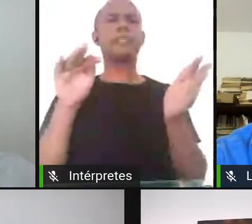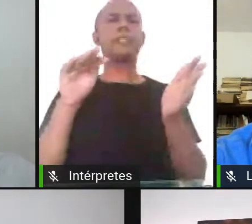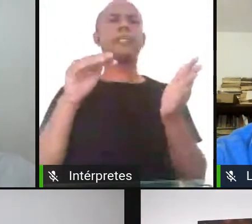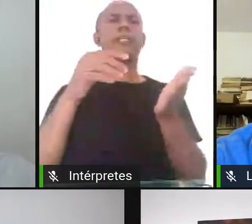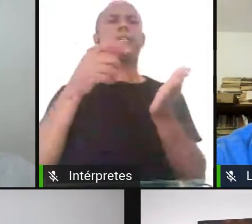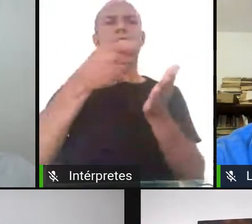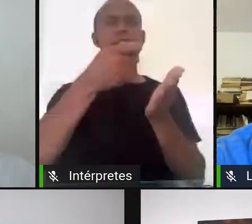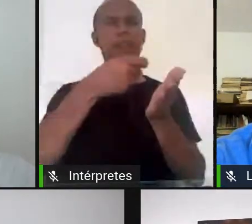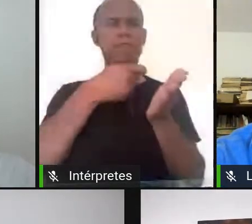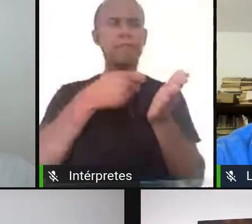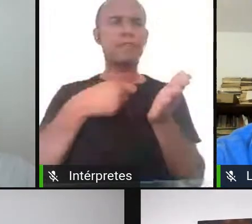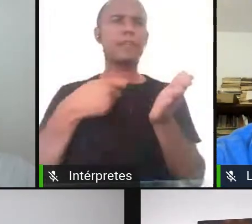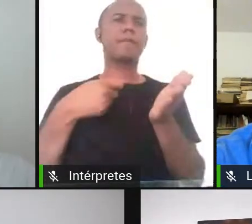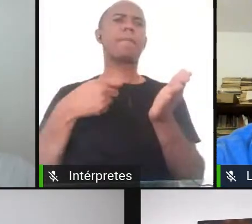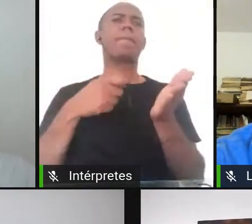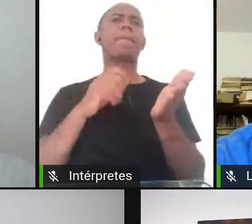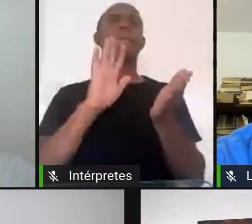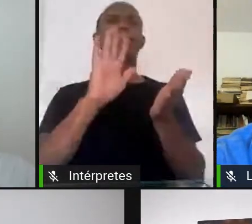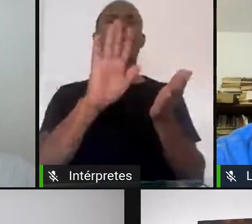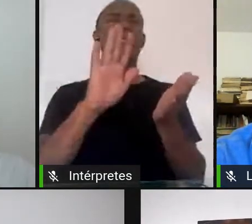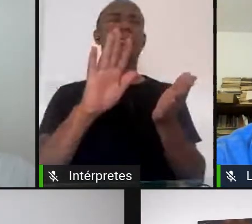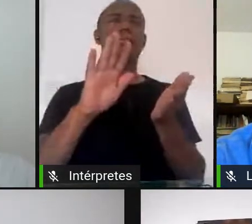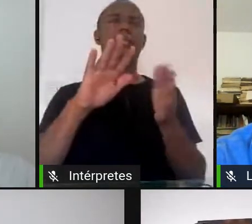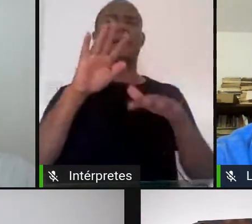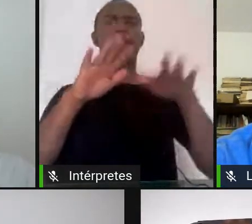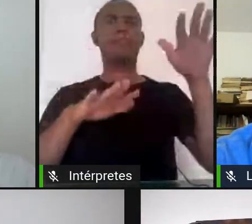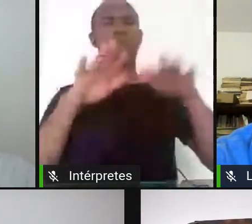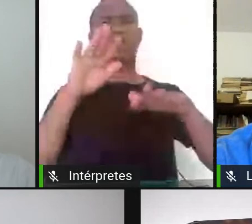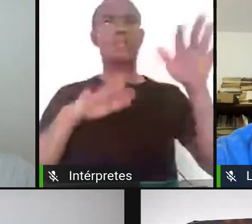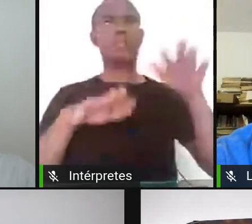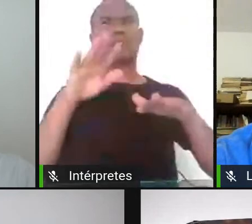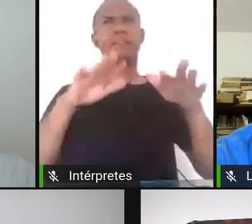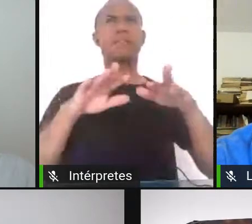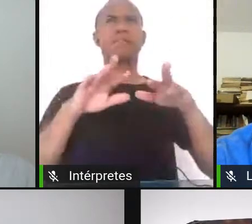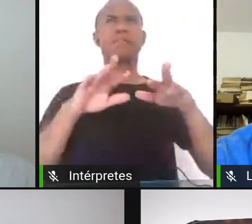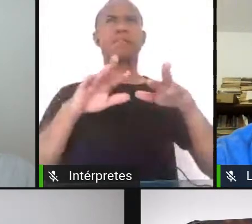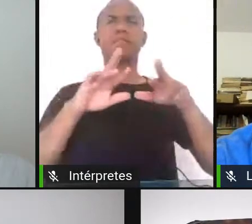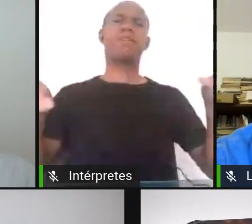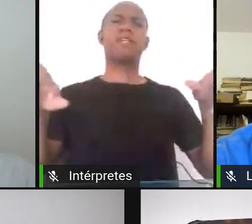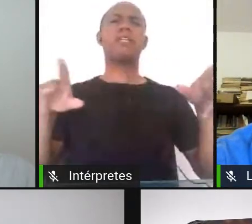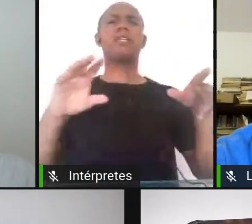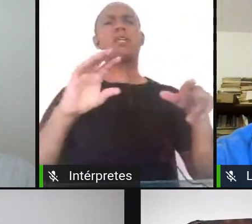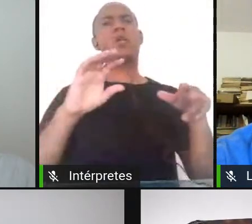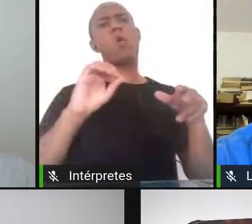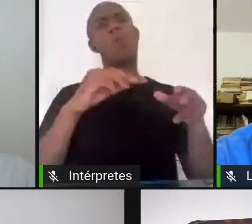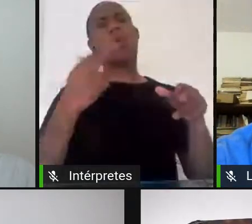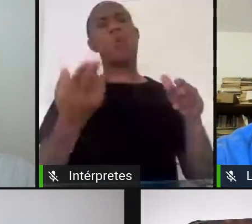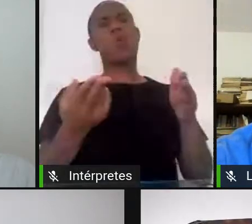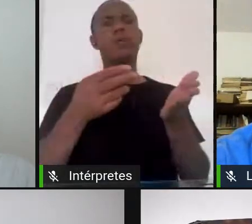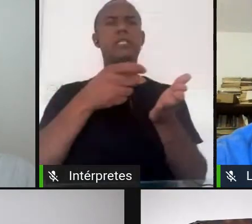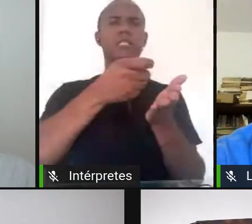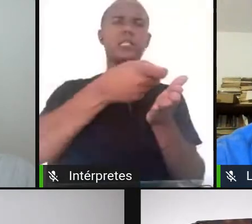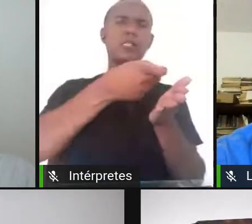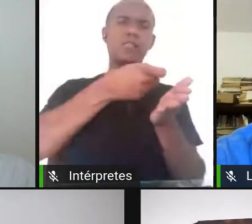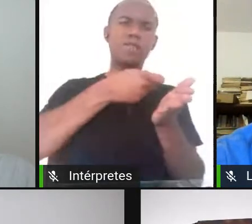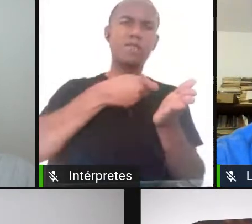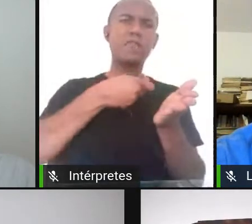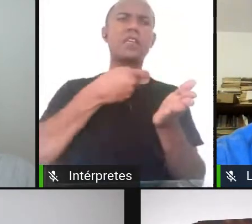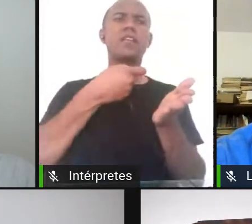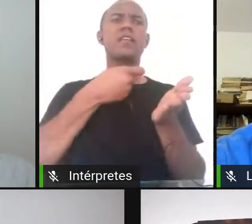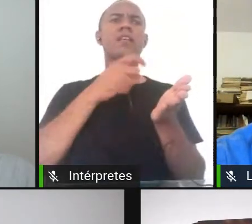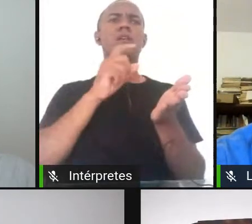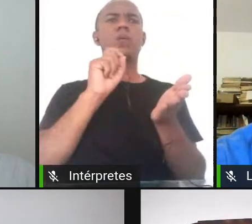também complexo. Então, ao escrever, ao definir os personagens, ao imaginar esse